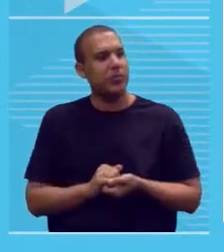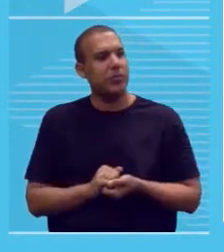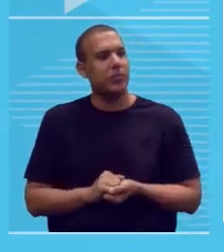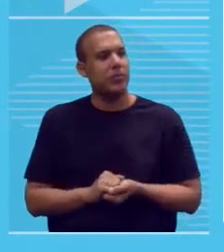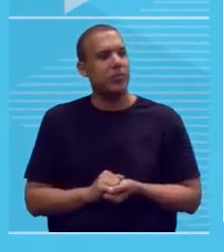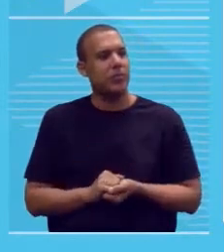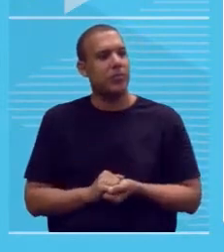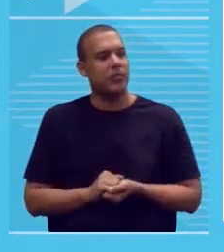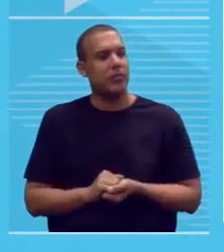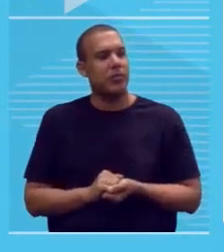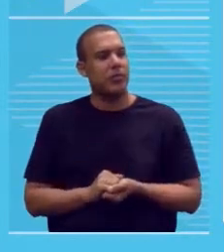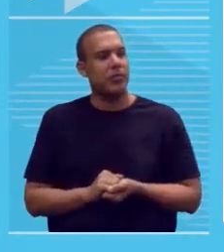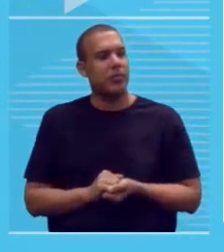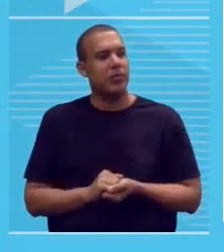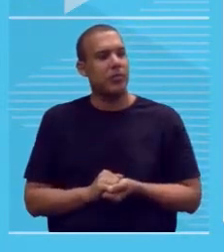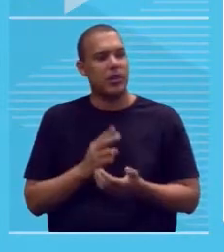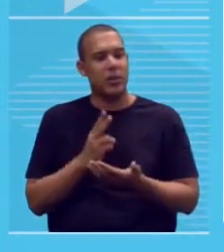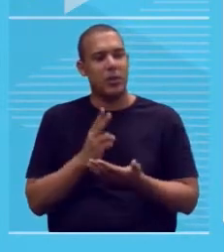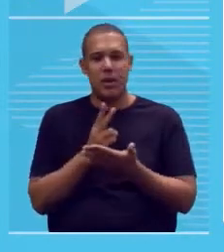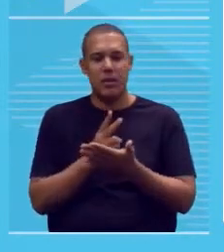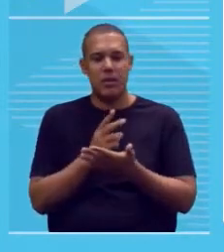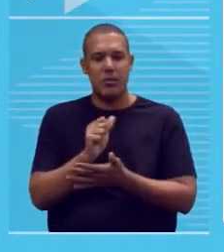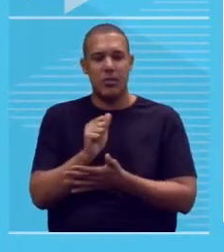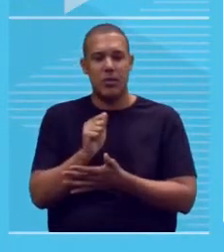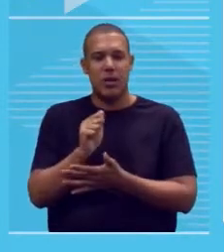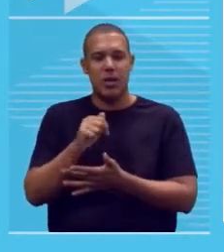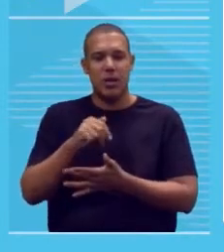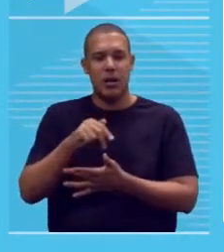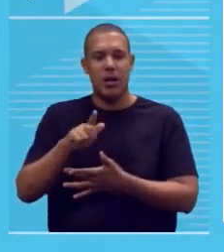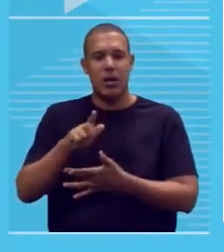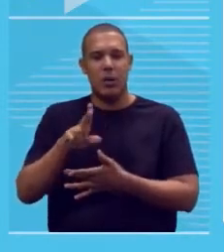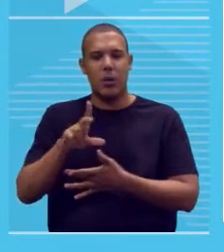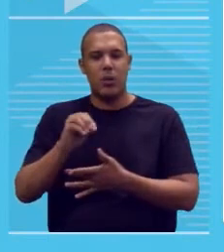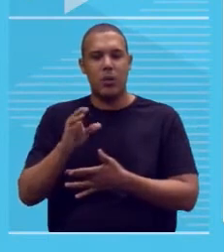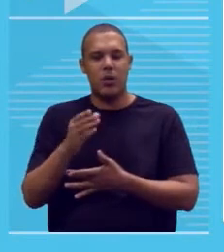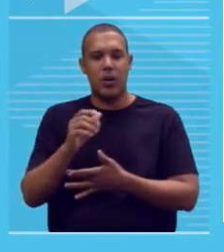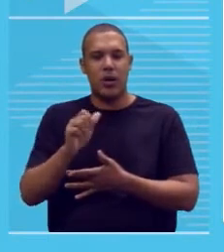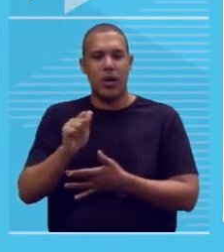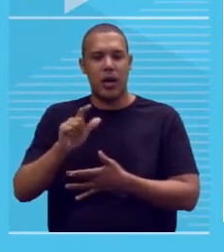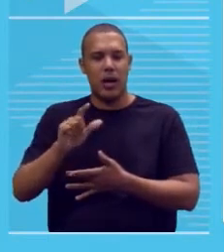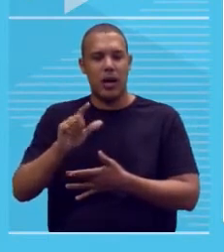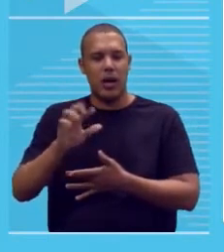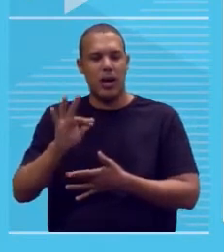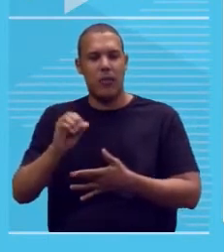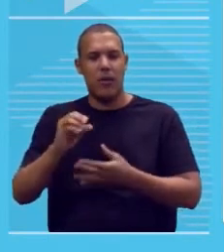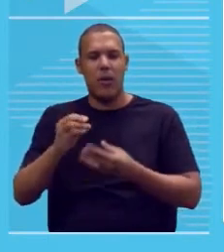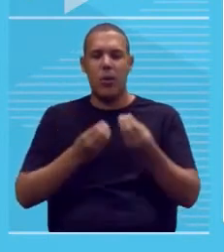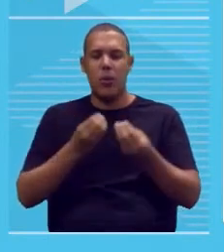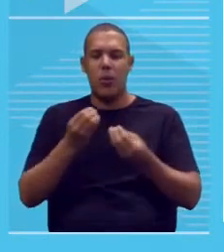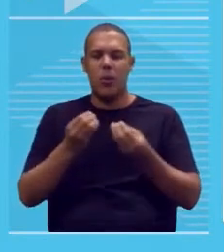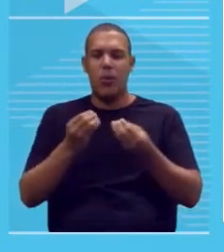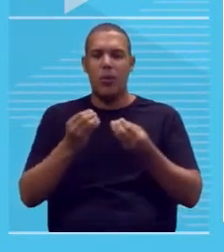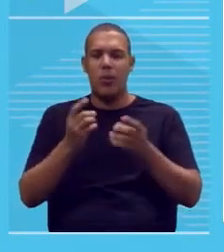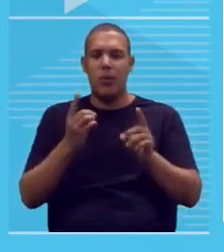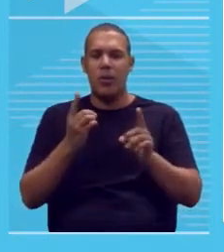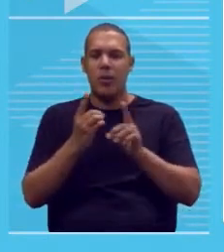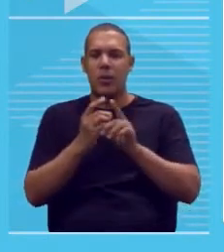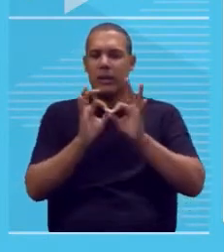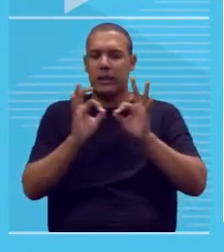mesmo ângulo alfa. Como é que eu faço para achar essa distância do B para o